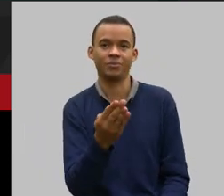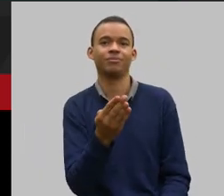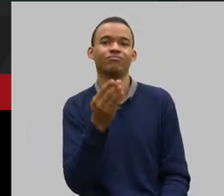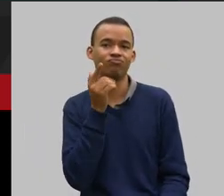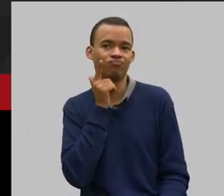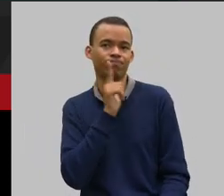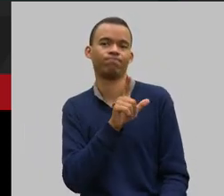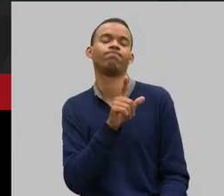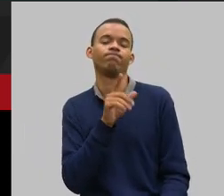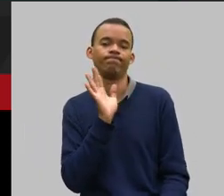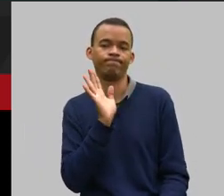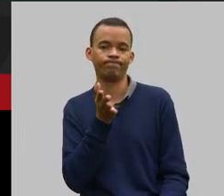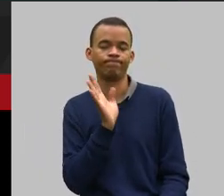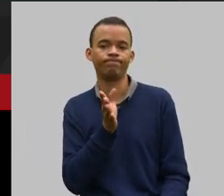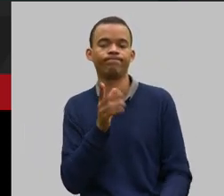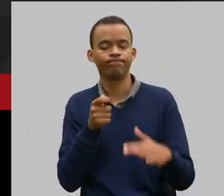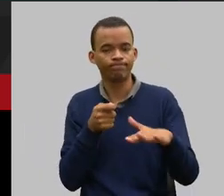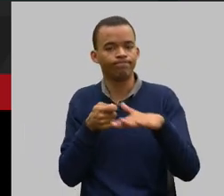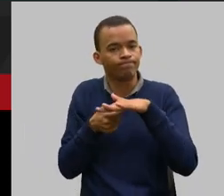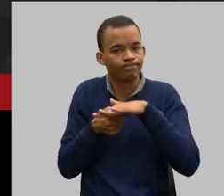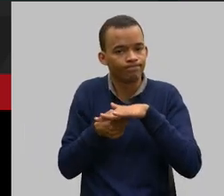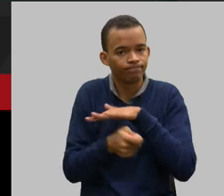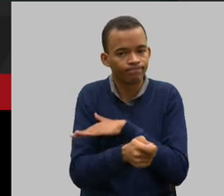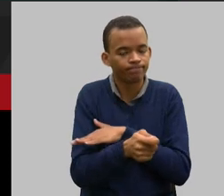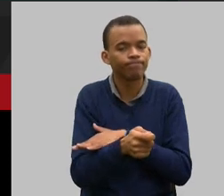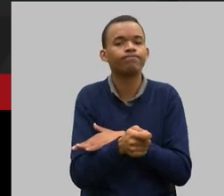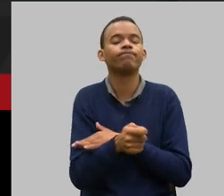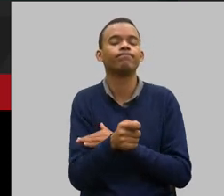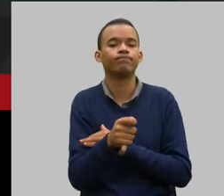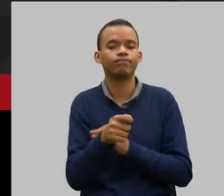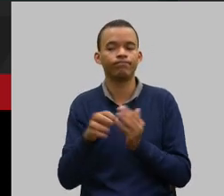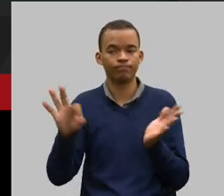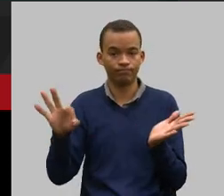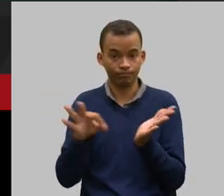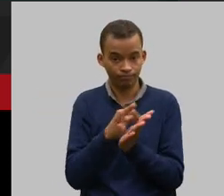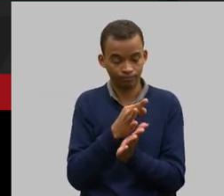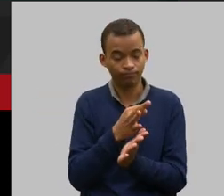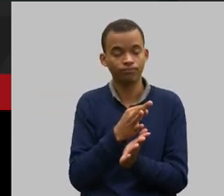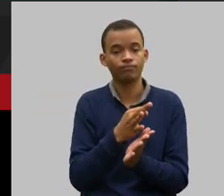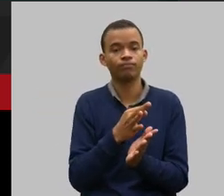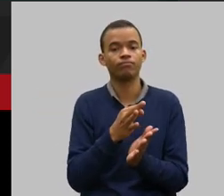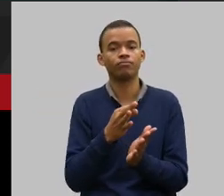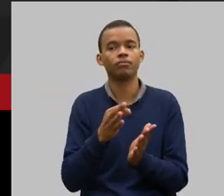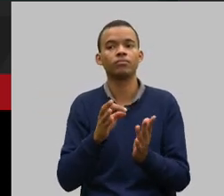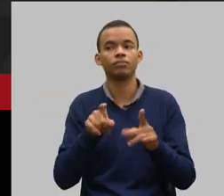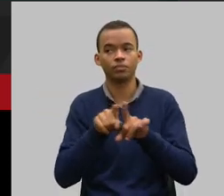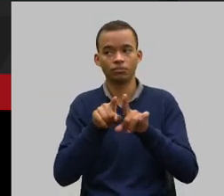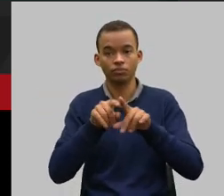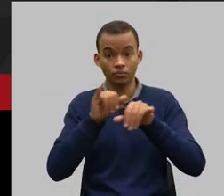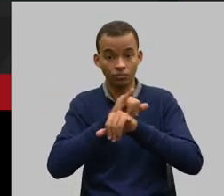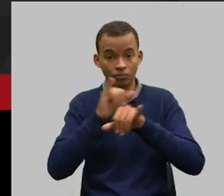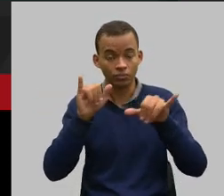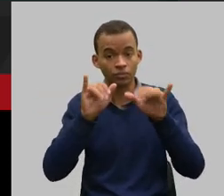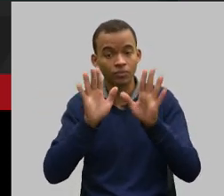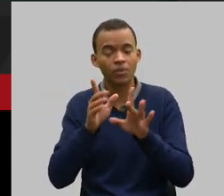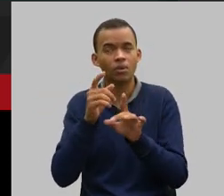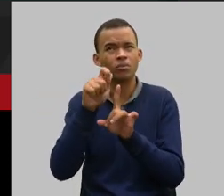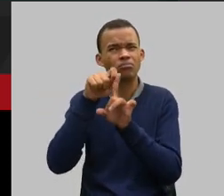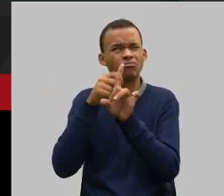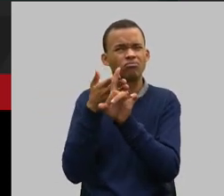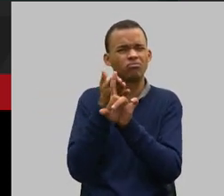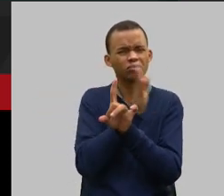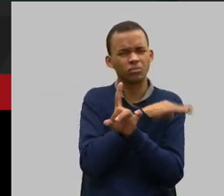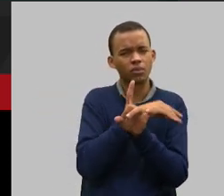semana investimento da estelantes que assinou conosco foi anunciado H um mês atrás